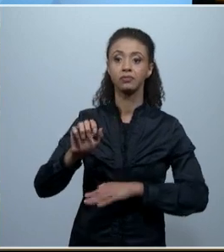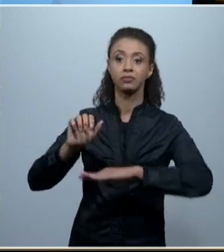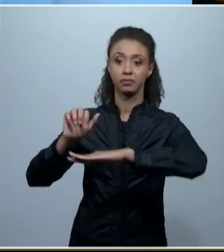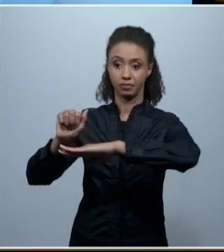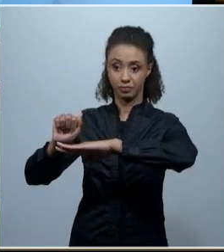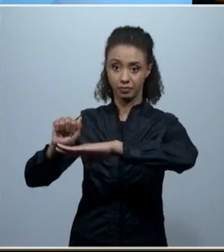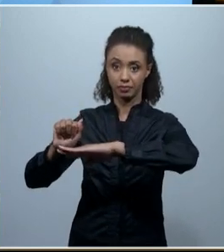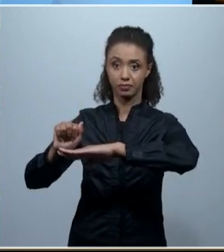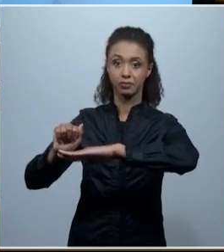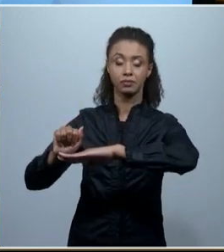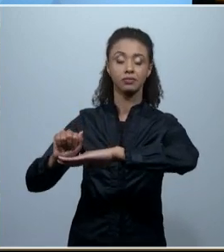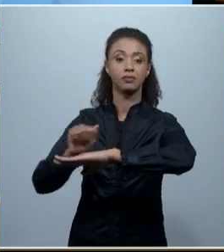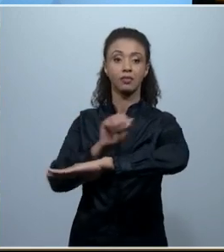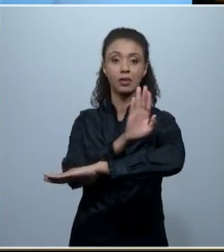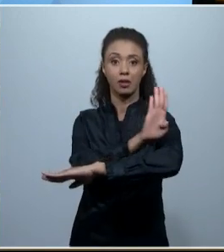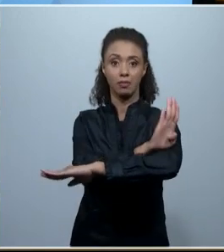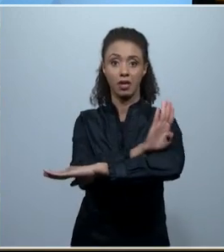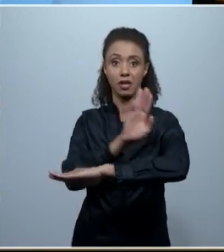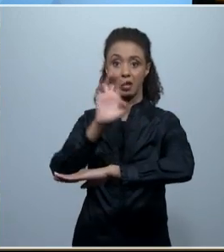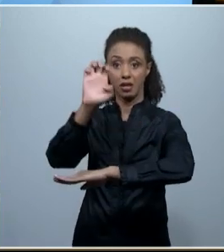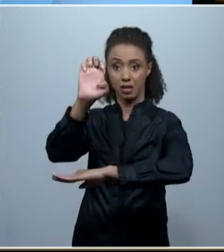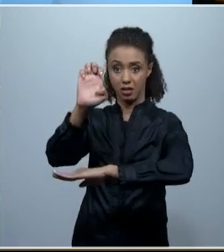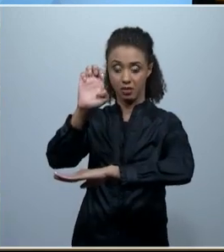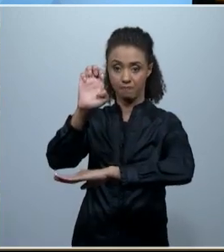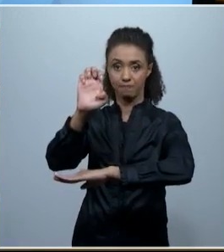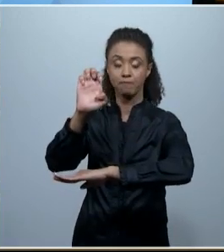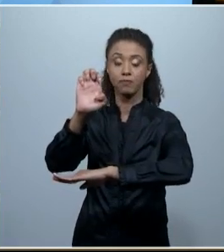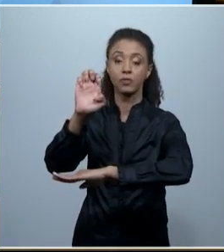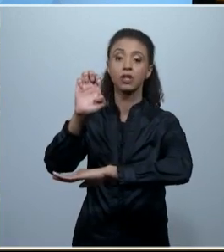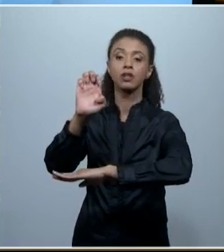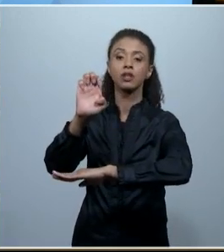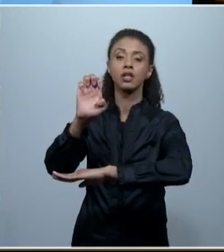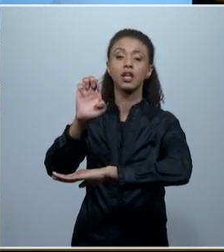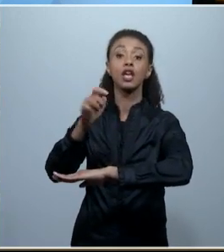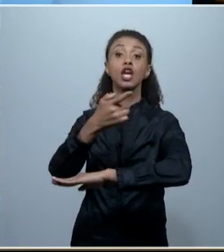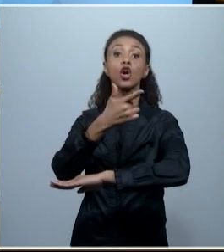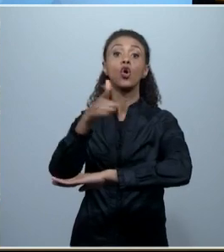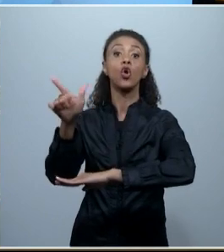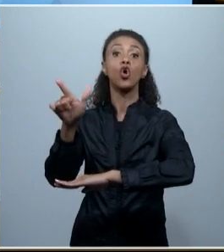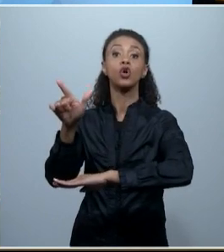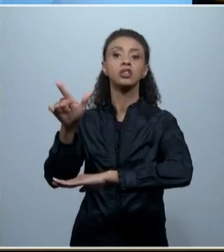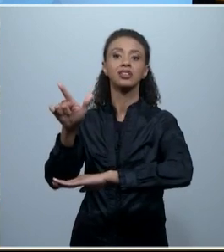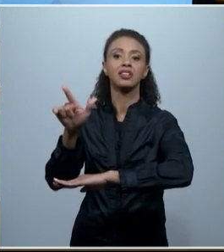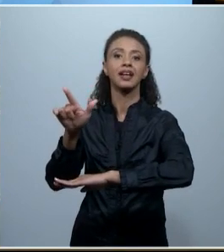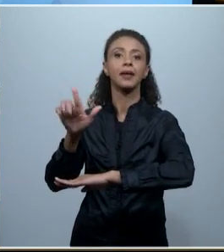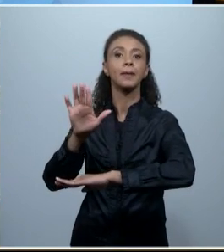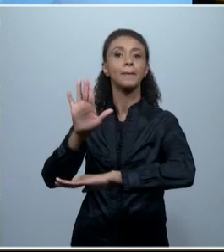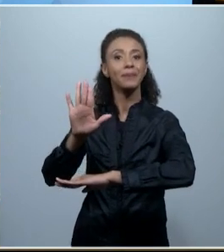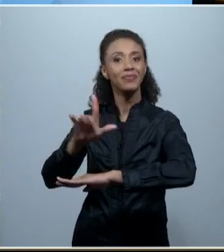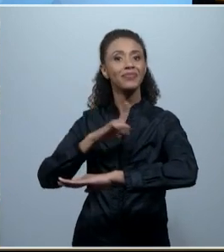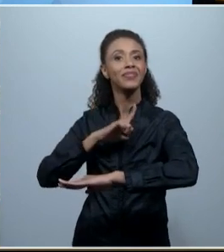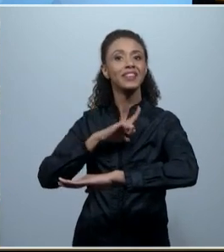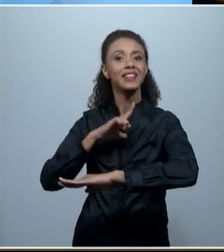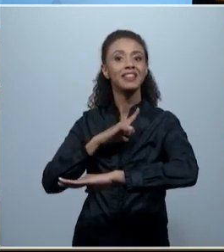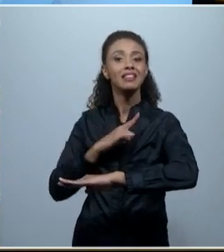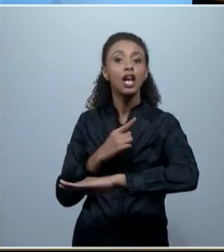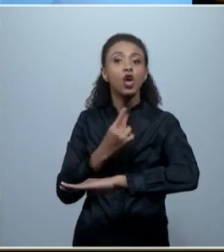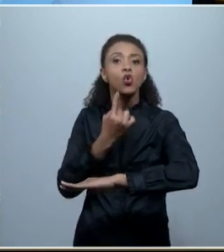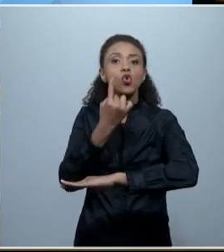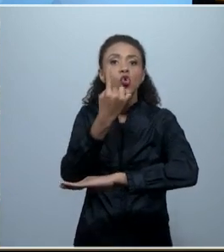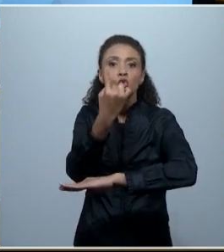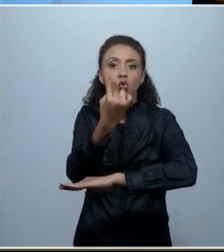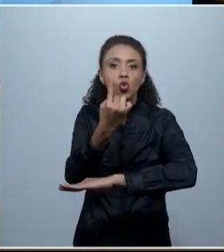lineares e uma reta que não passa por estes três pontos mas intercepta um dos segmentos